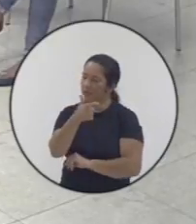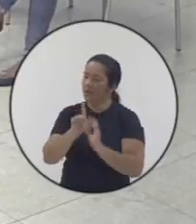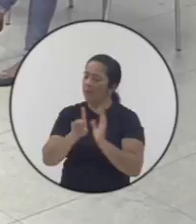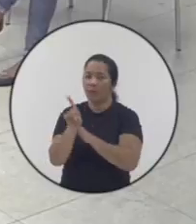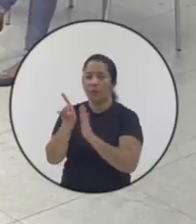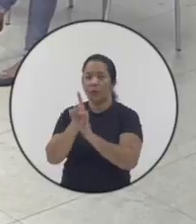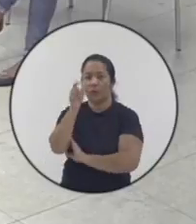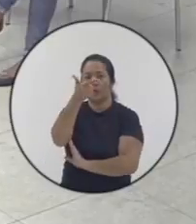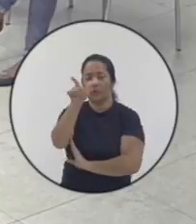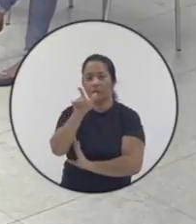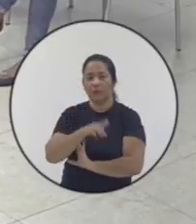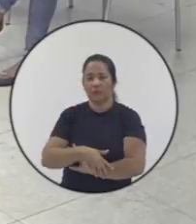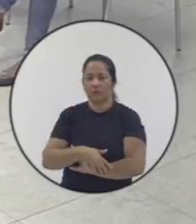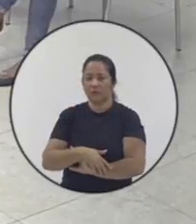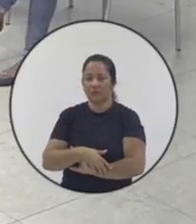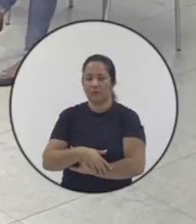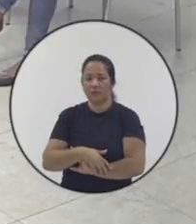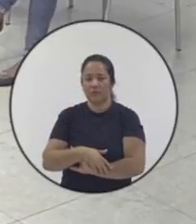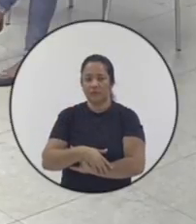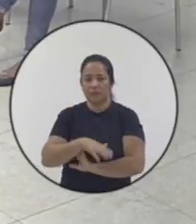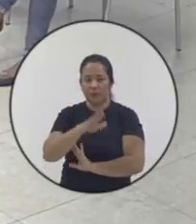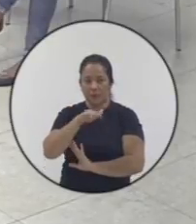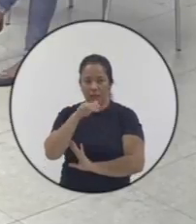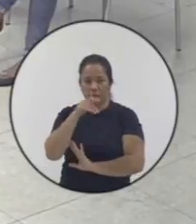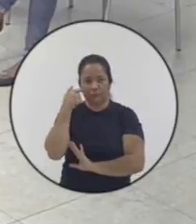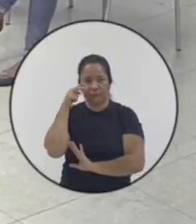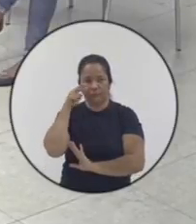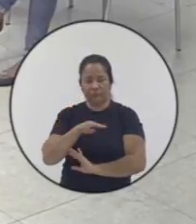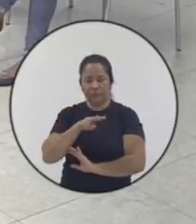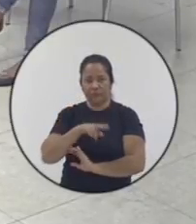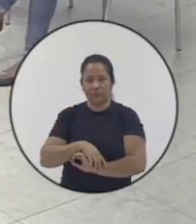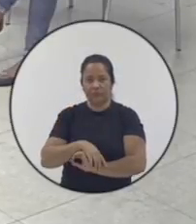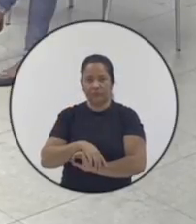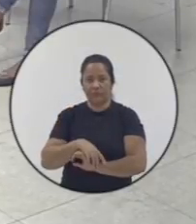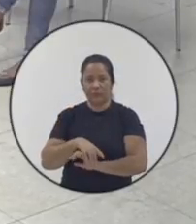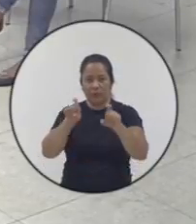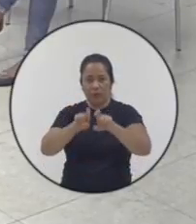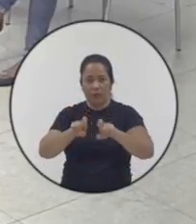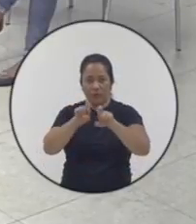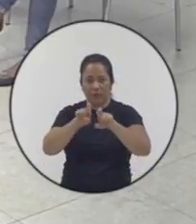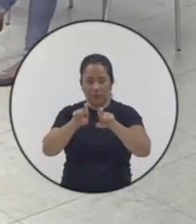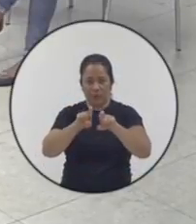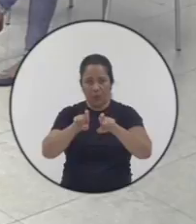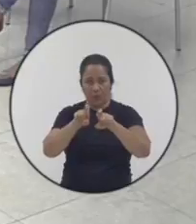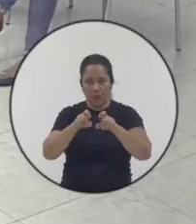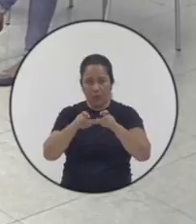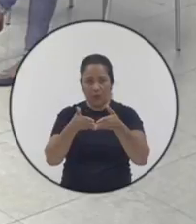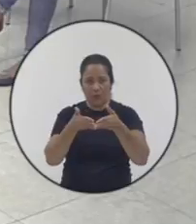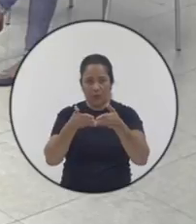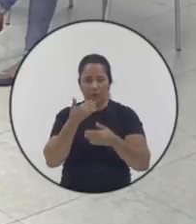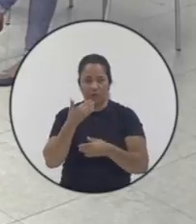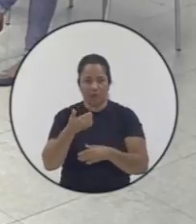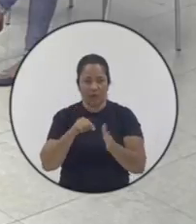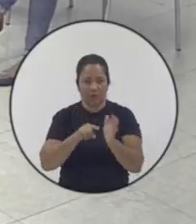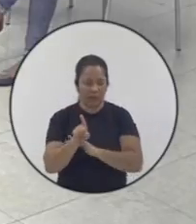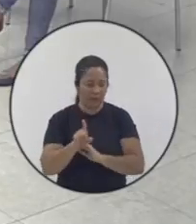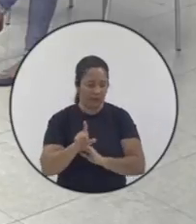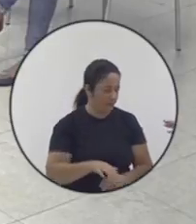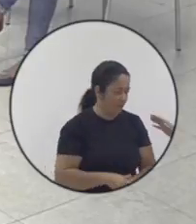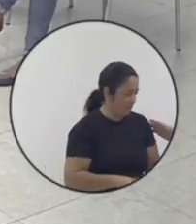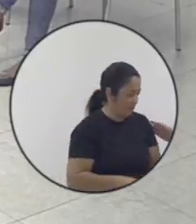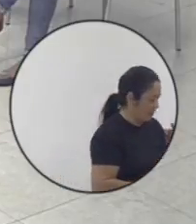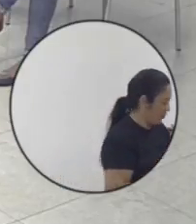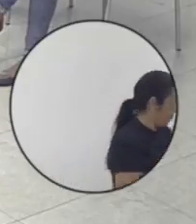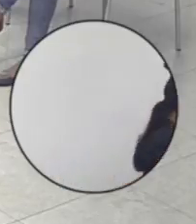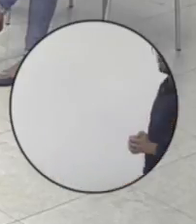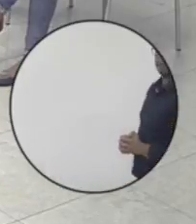pergunta, gostaria que vocês baixassem um pouco para mim, quem está aí no computador, por favor. A pergunta da Fernanda